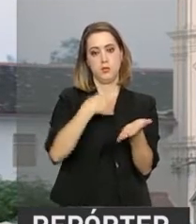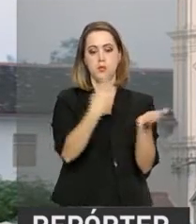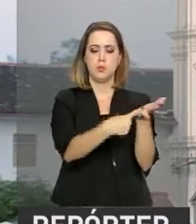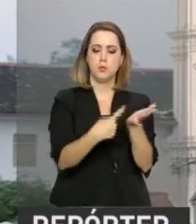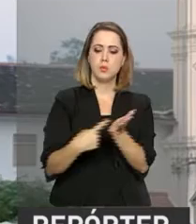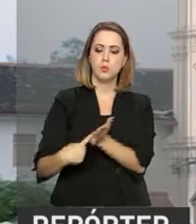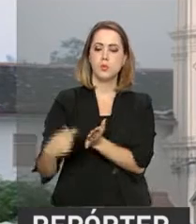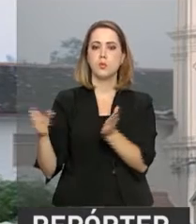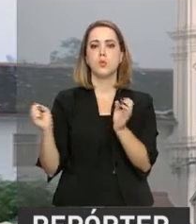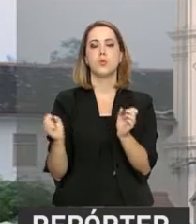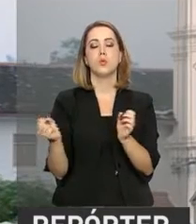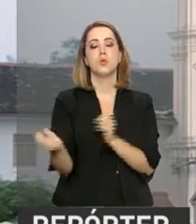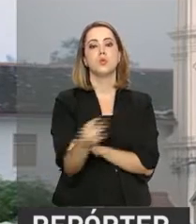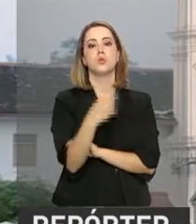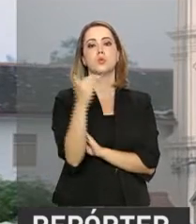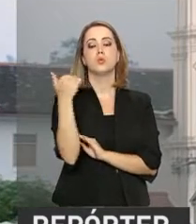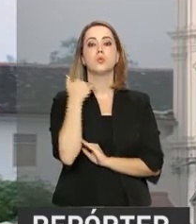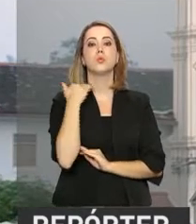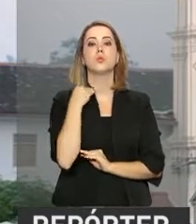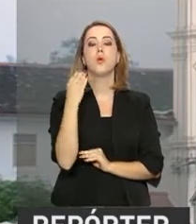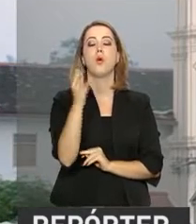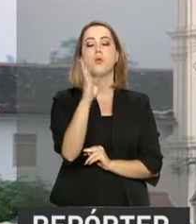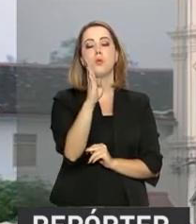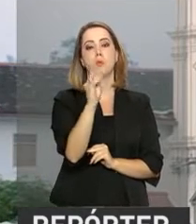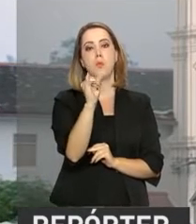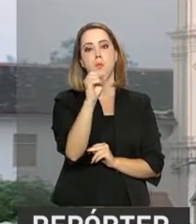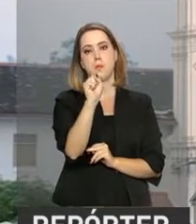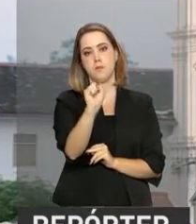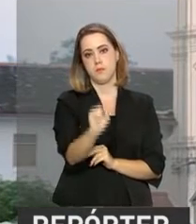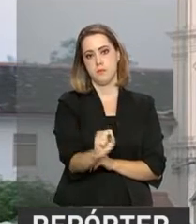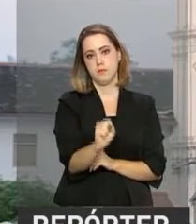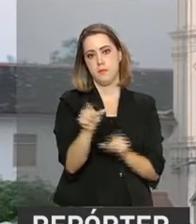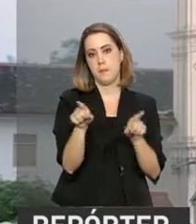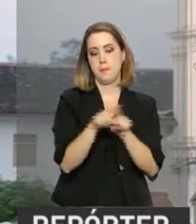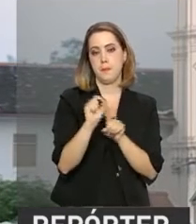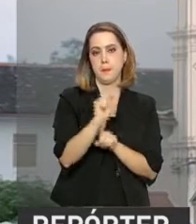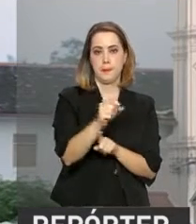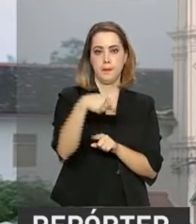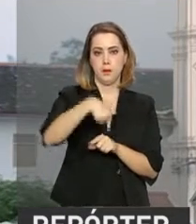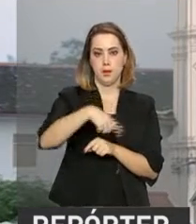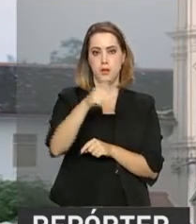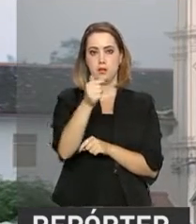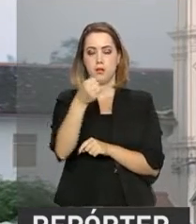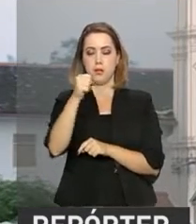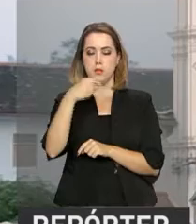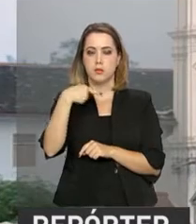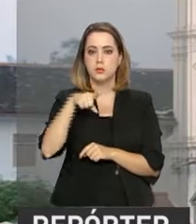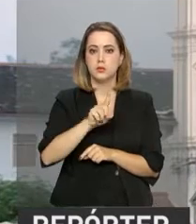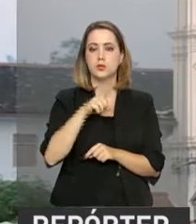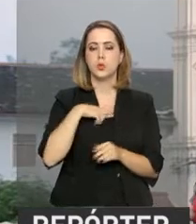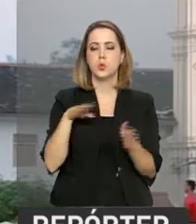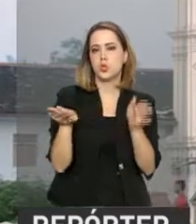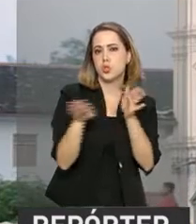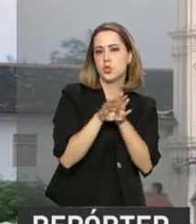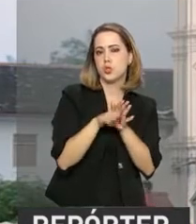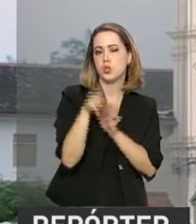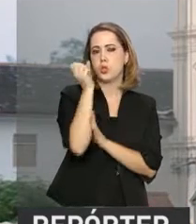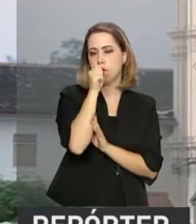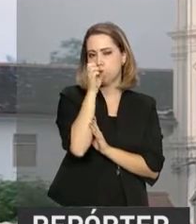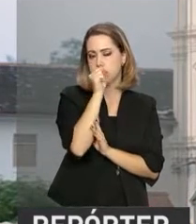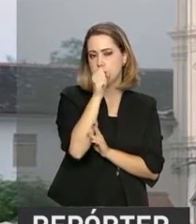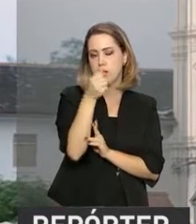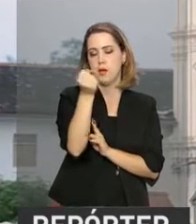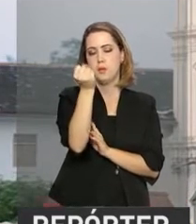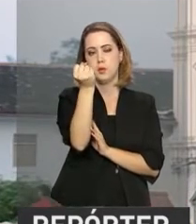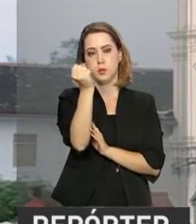constituiu um novo banco de desenvolvimento também conhecido como banco dos brics aqui go presidente michel temer deve chegar no próximo sábado às